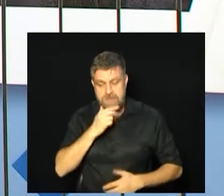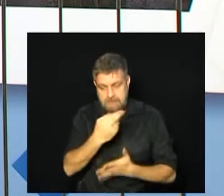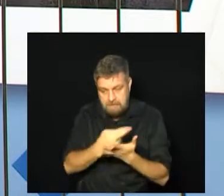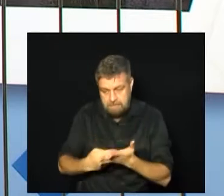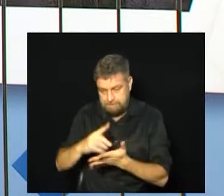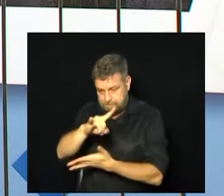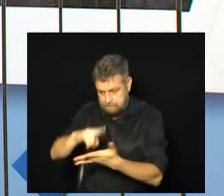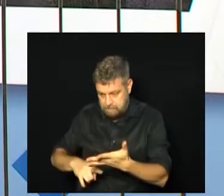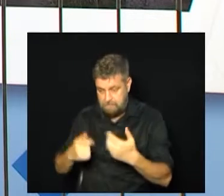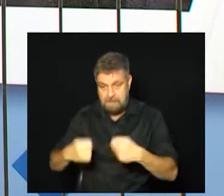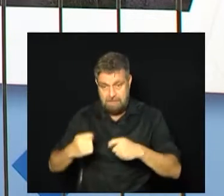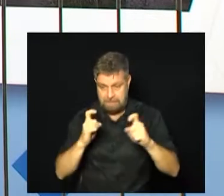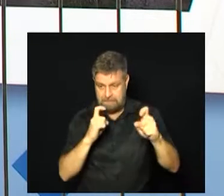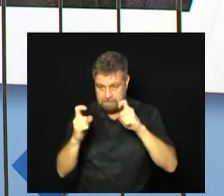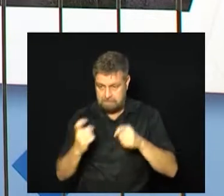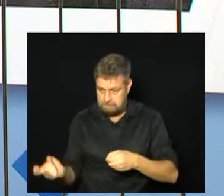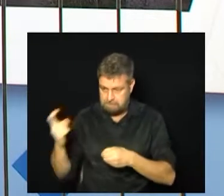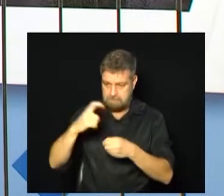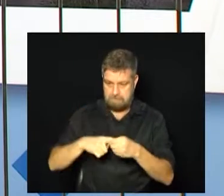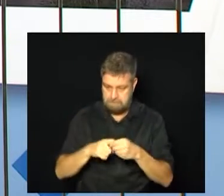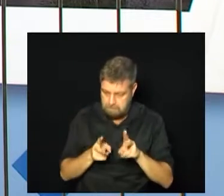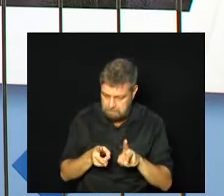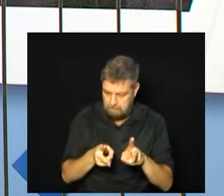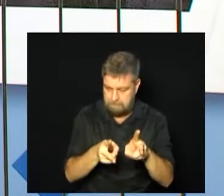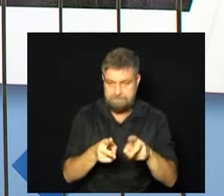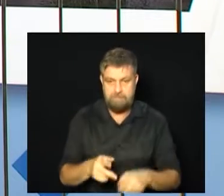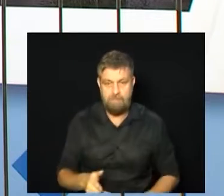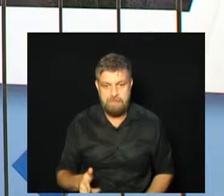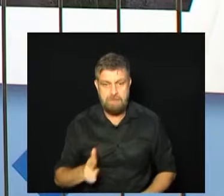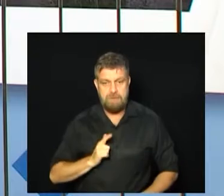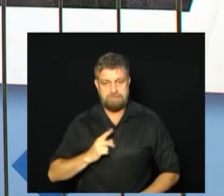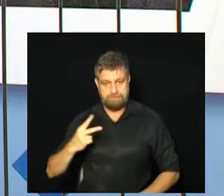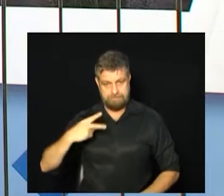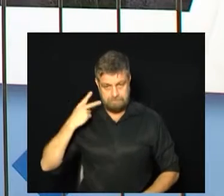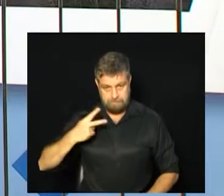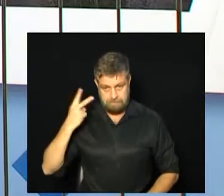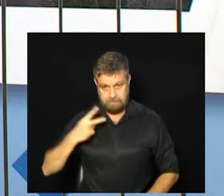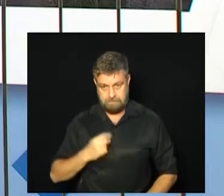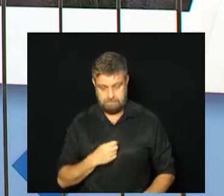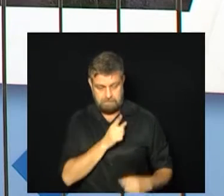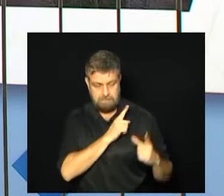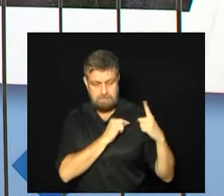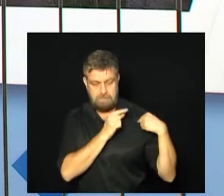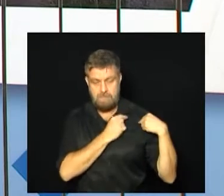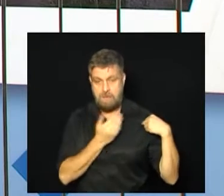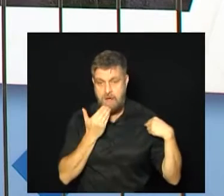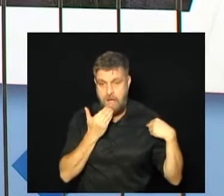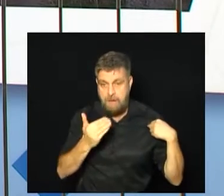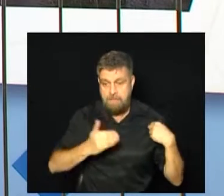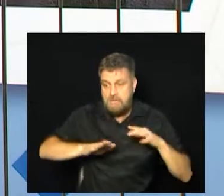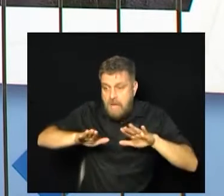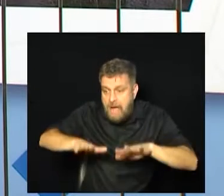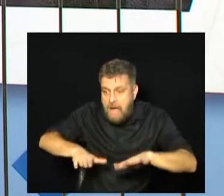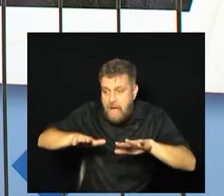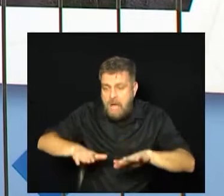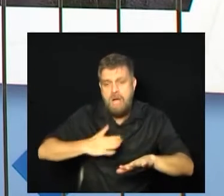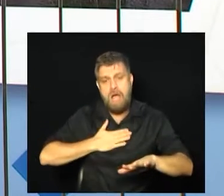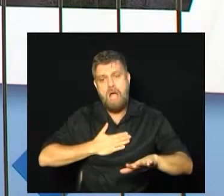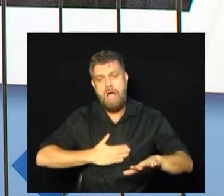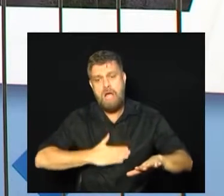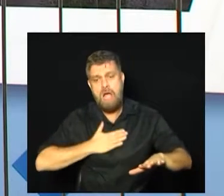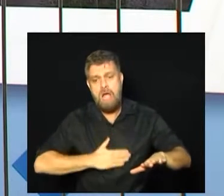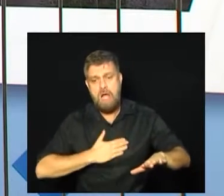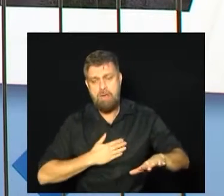que a gente tinha. A gente retorna para a sessão. O vereador Major Jaime pede calma, só abrir para a tribuna e pede calma